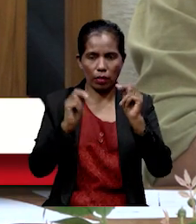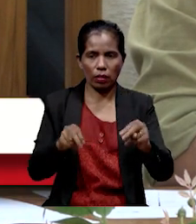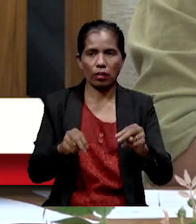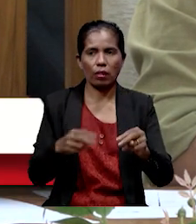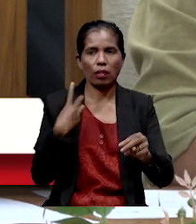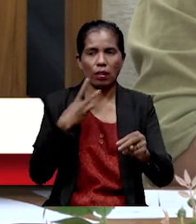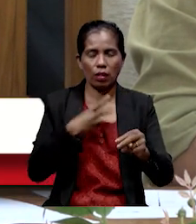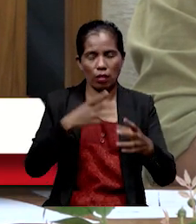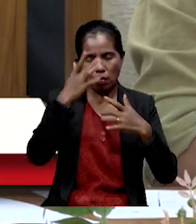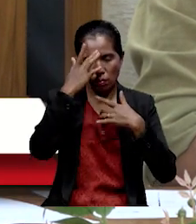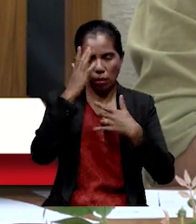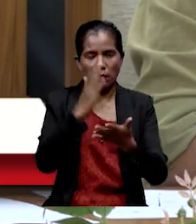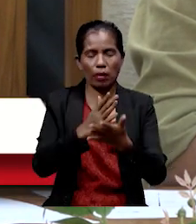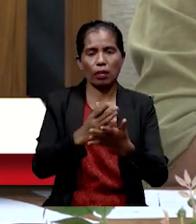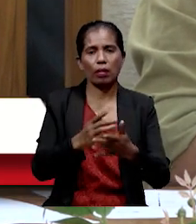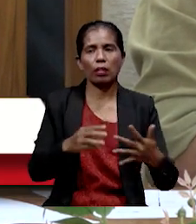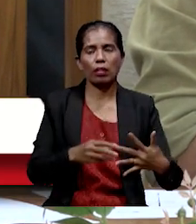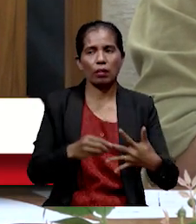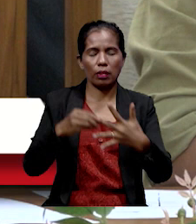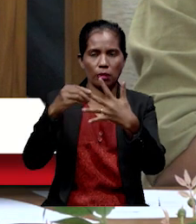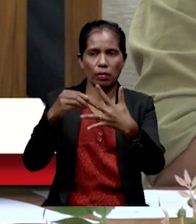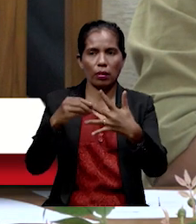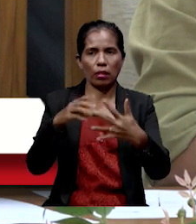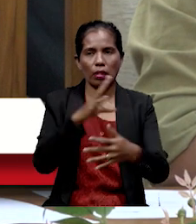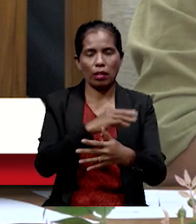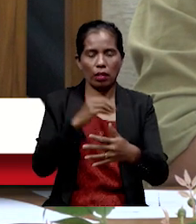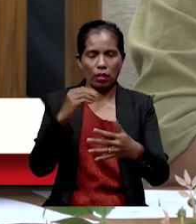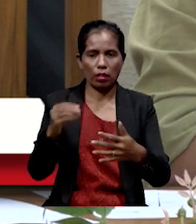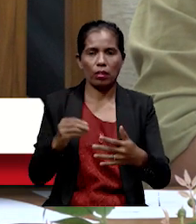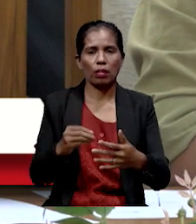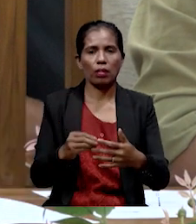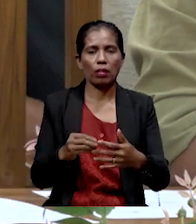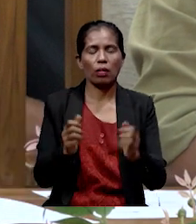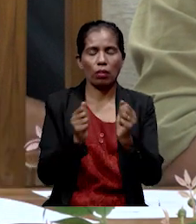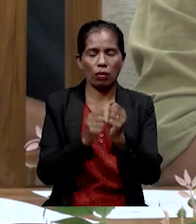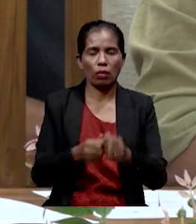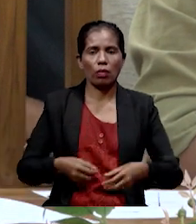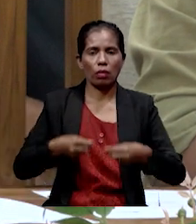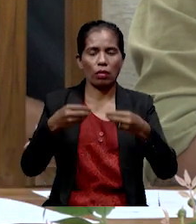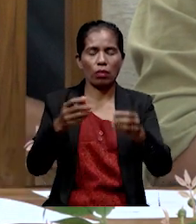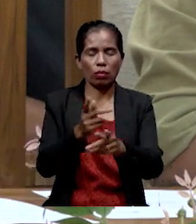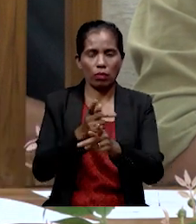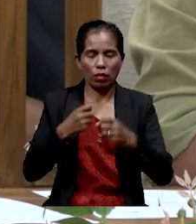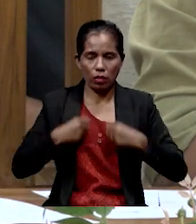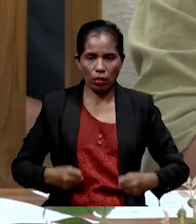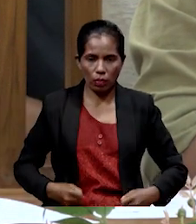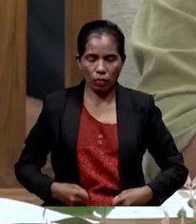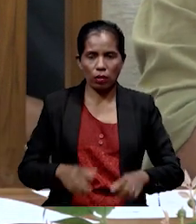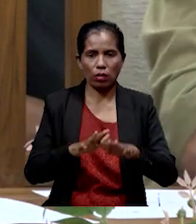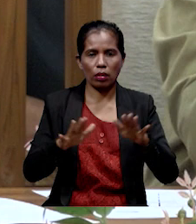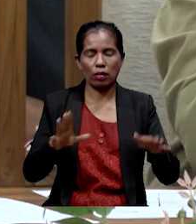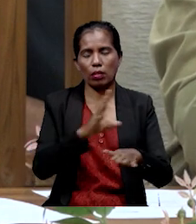pare mora se retém e liga sinergia no eficácia com integração cuidado saúde primária no